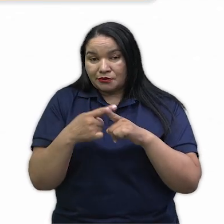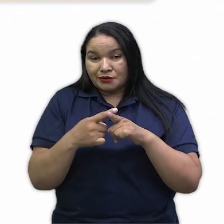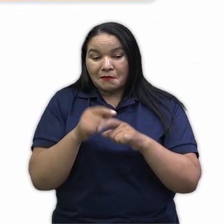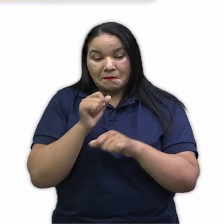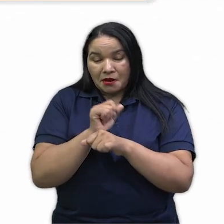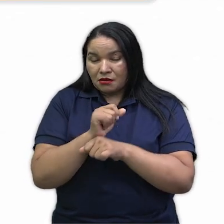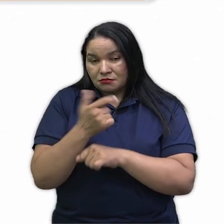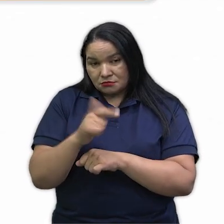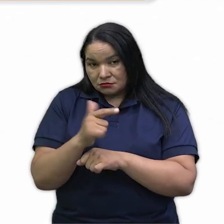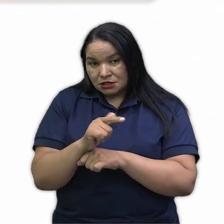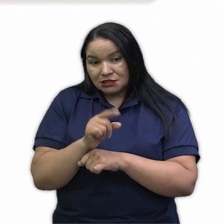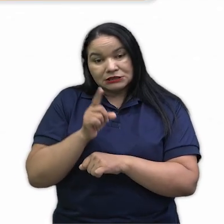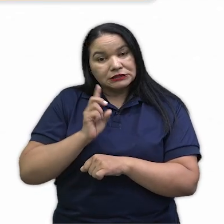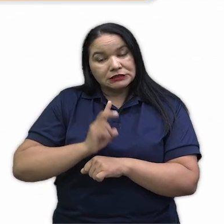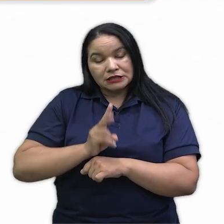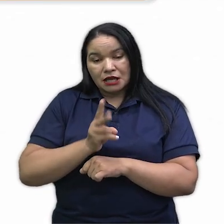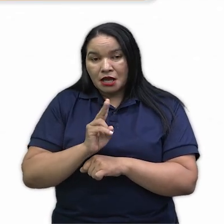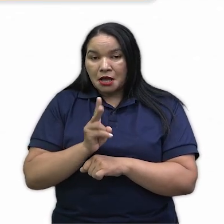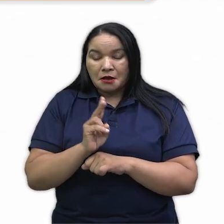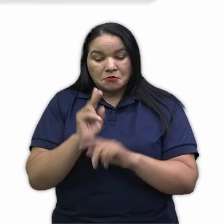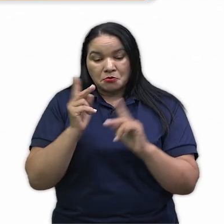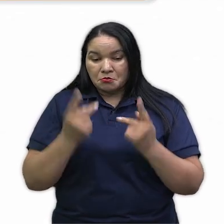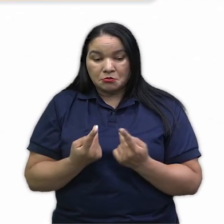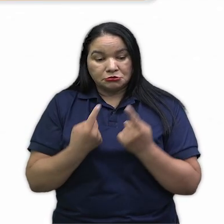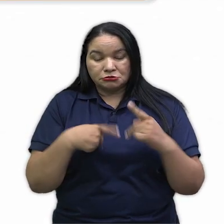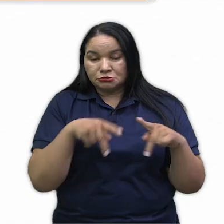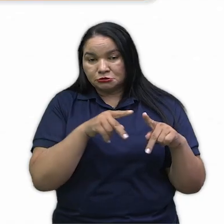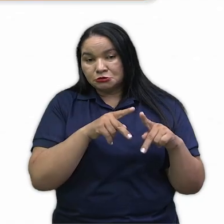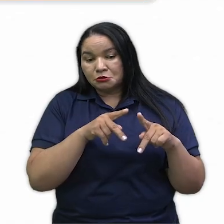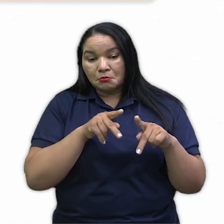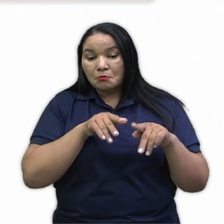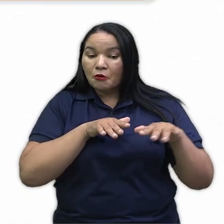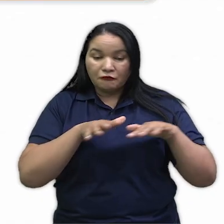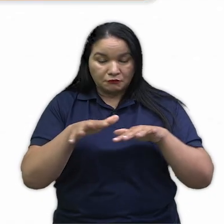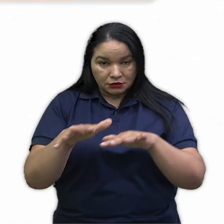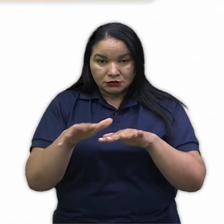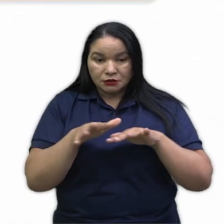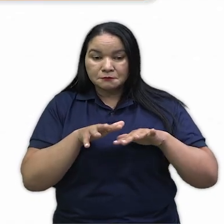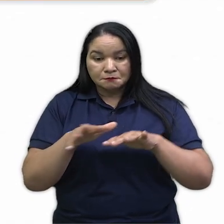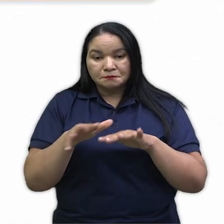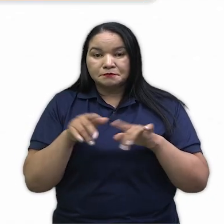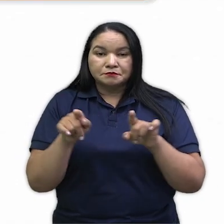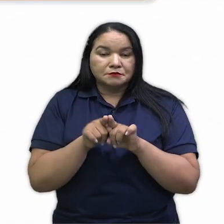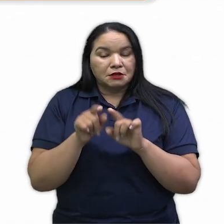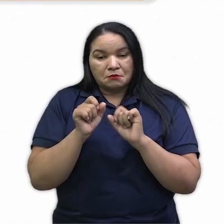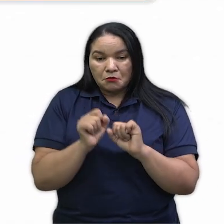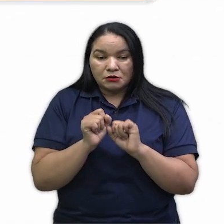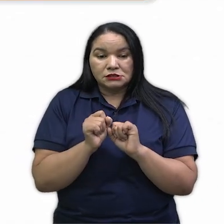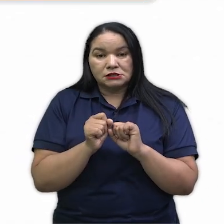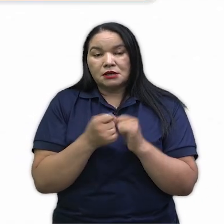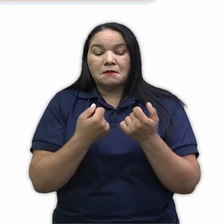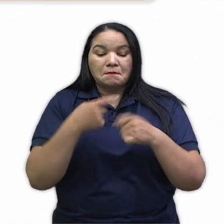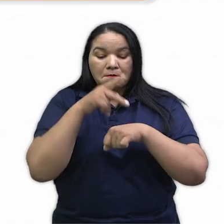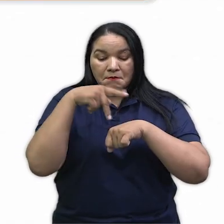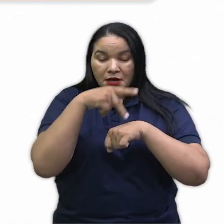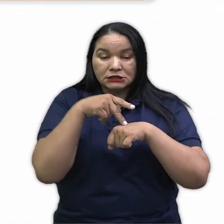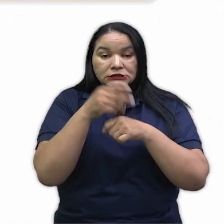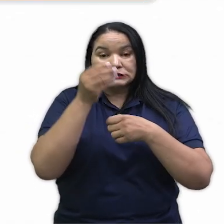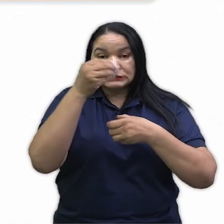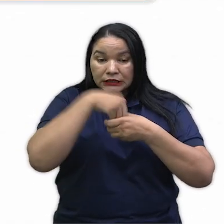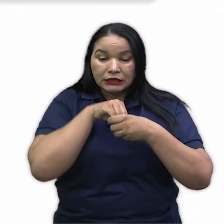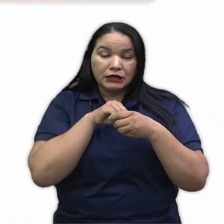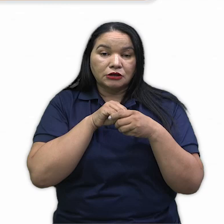porque o ser humano ele não para, ele está em constante movimentação. A migração ela pode ser classificada como